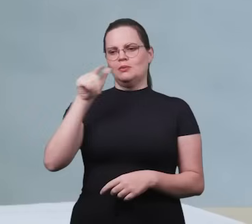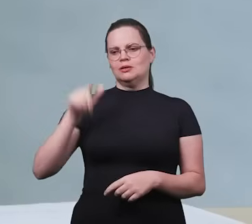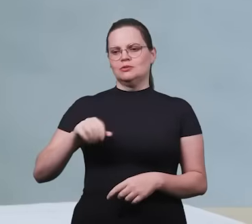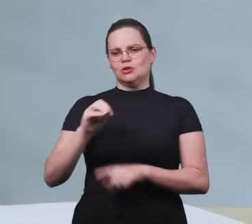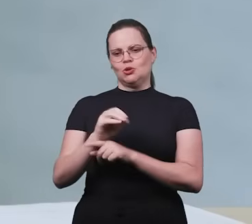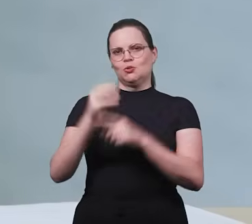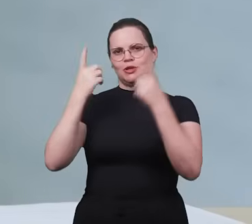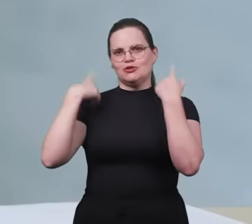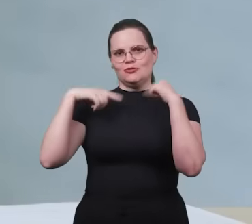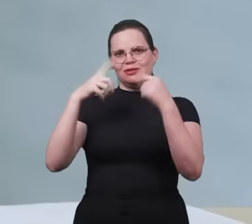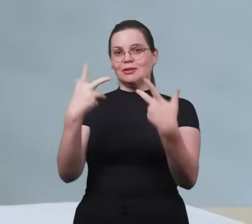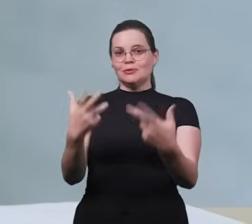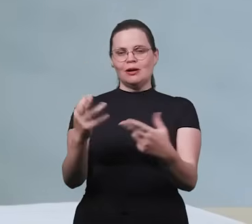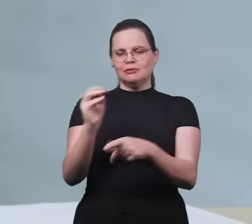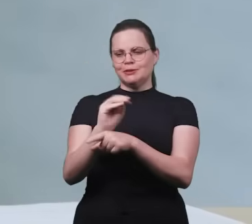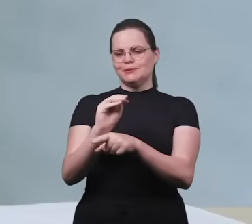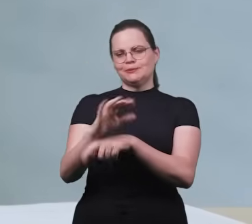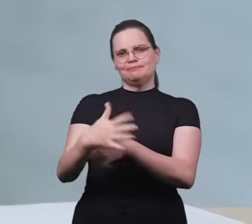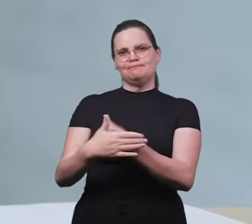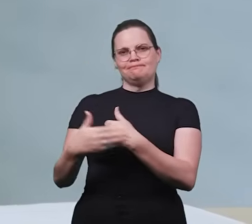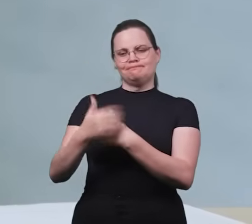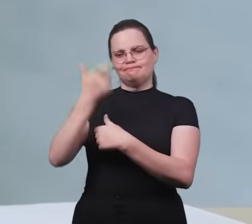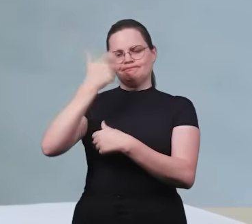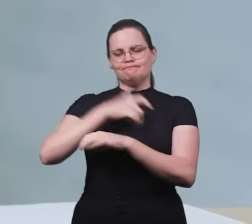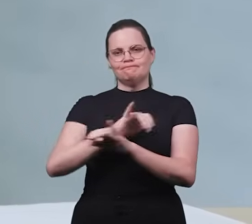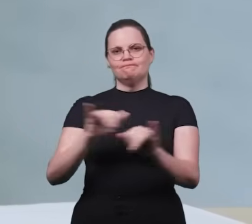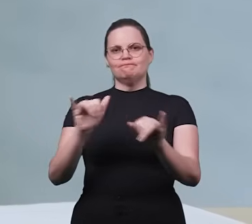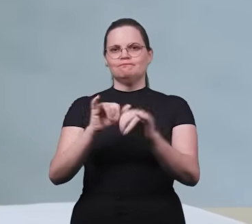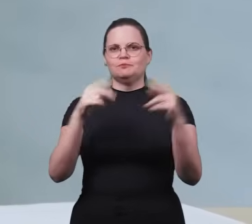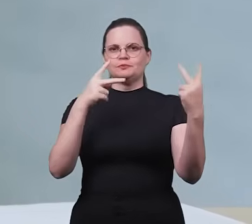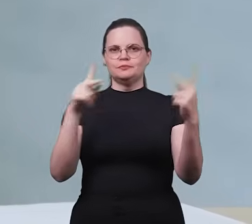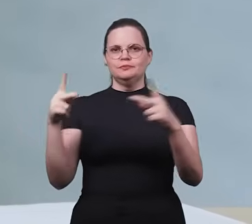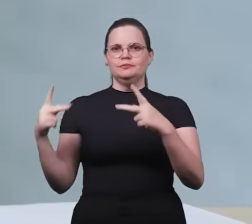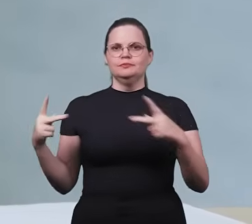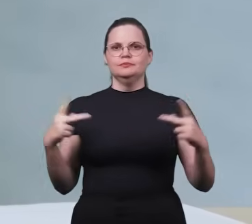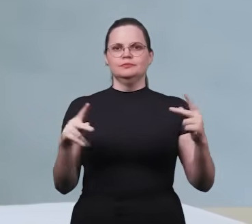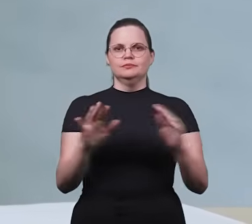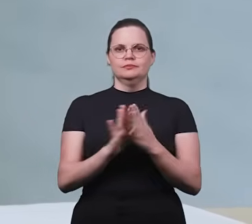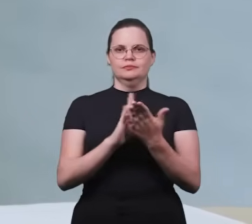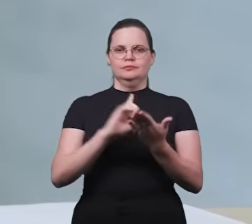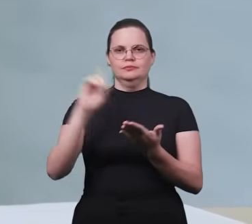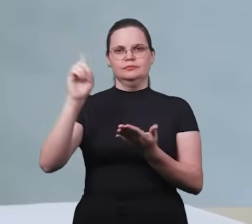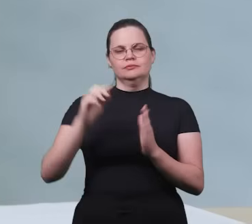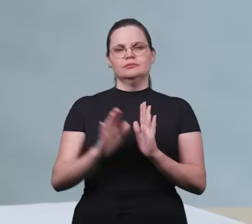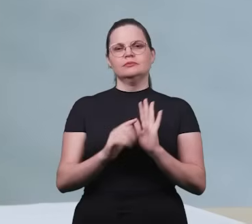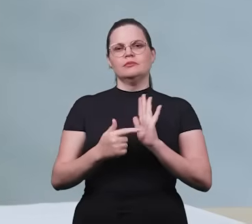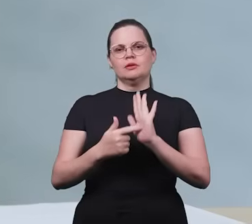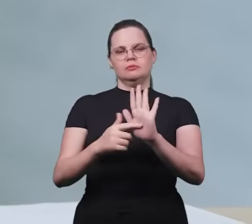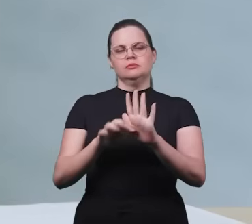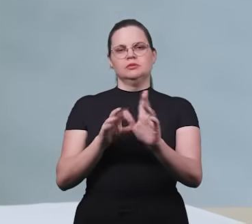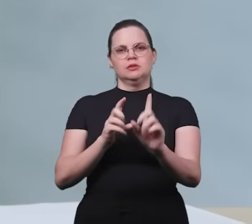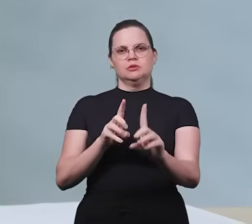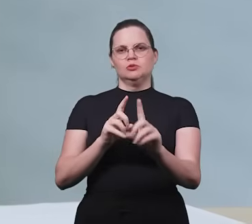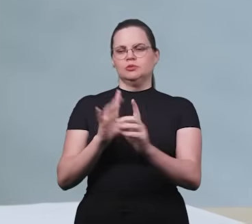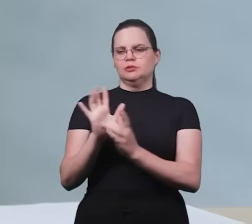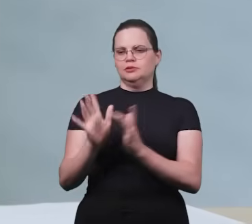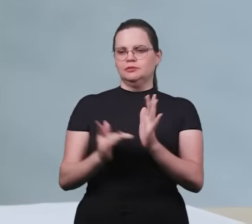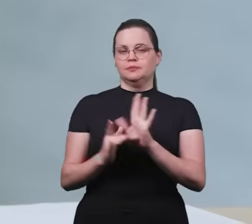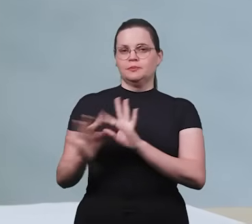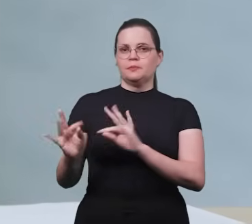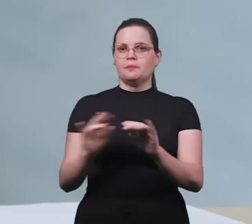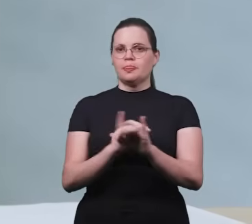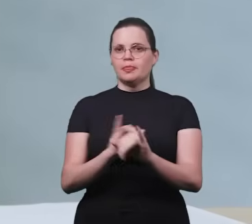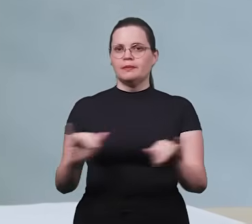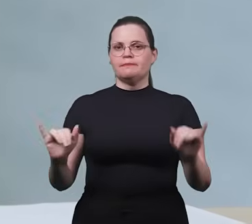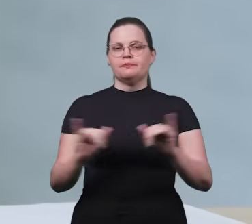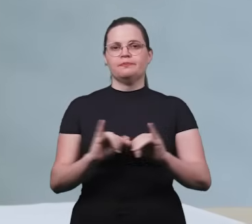um porta-voz do reino, né? O anunciador das boas novas, o anunciador da palavra, o anunciador